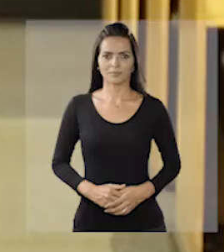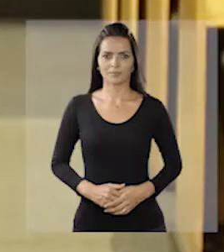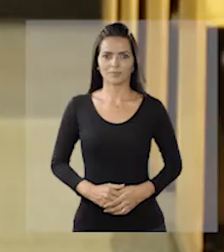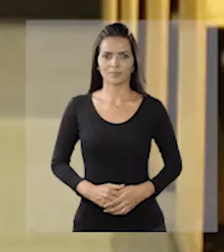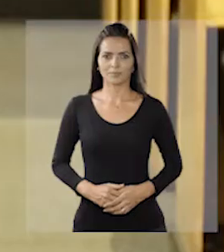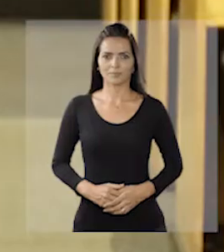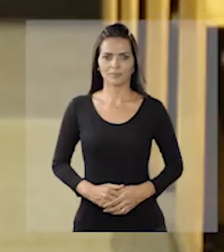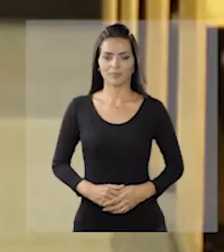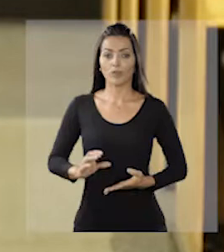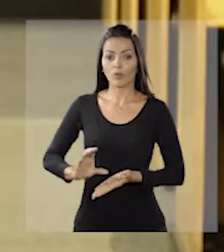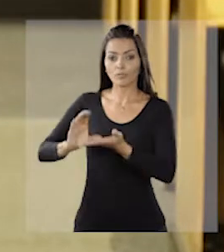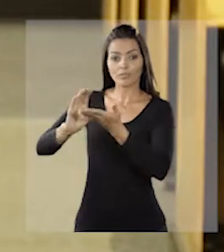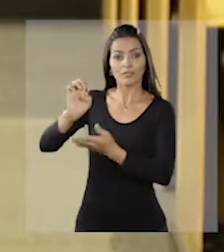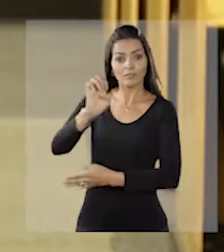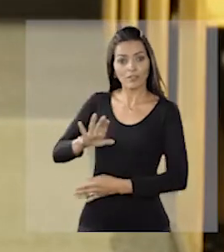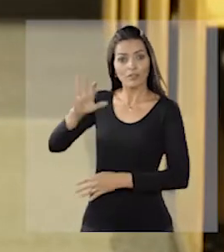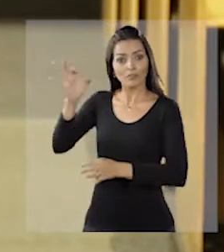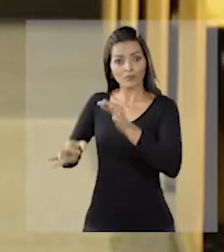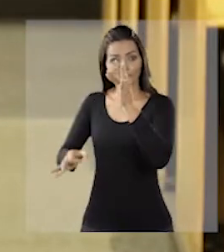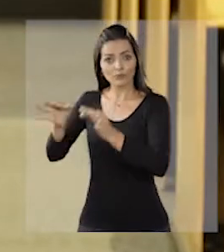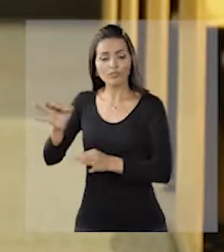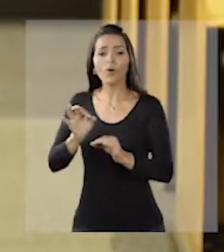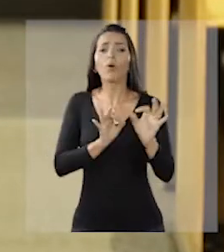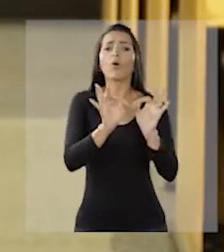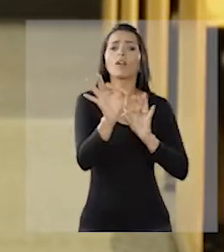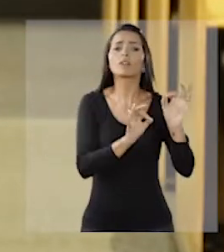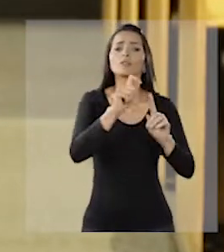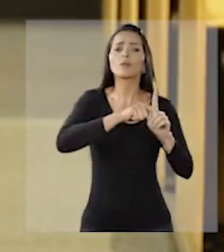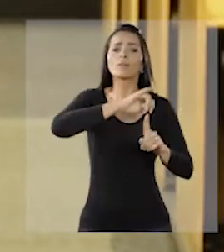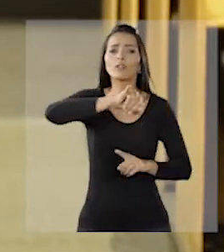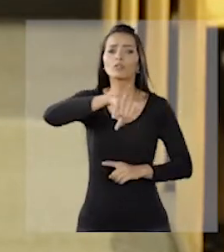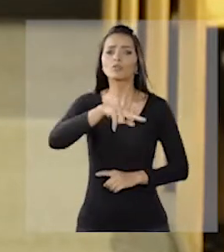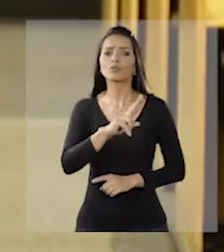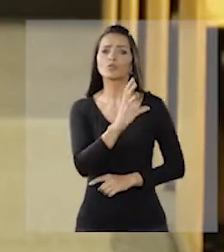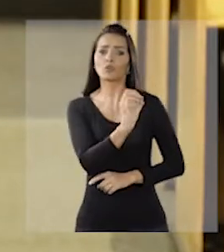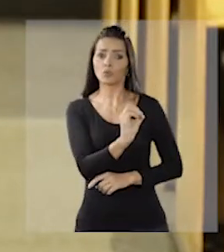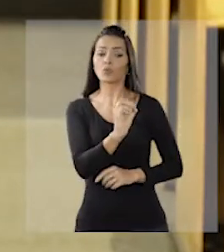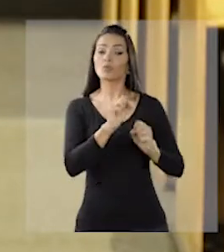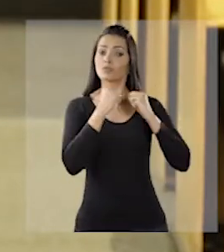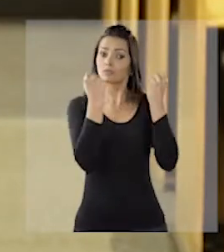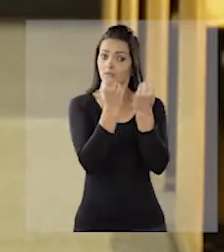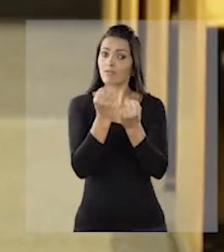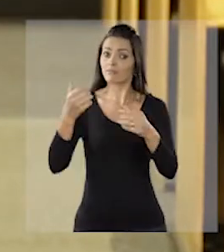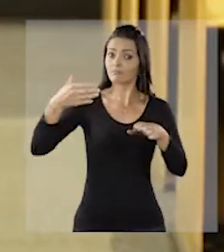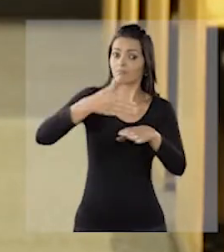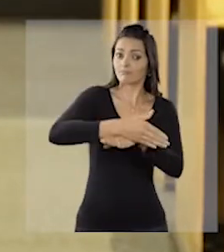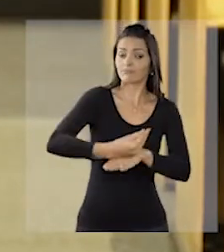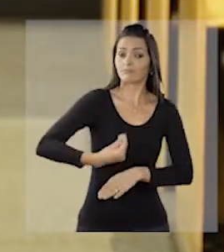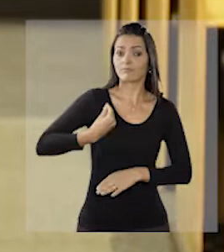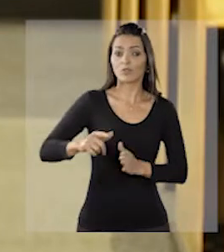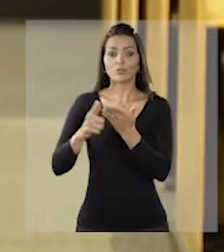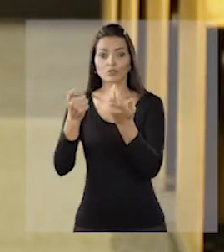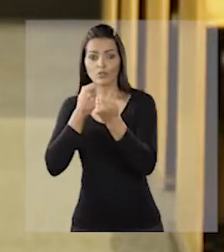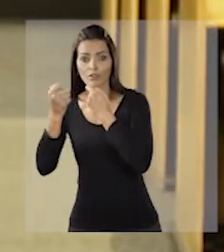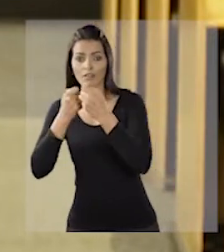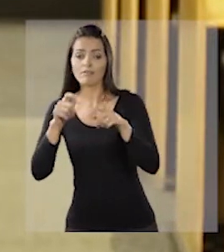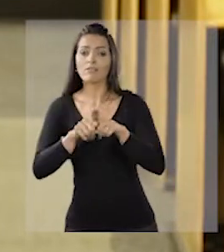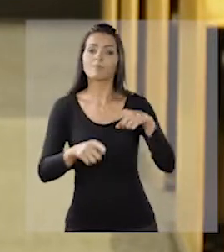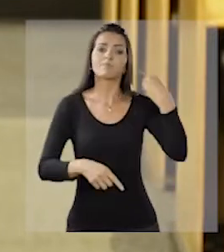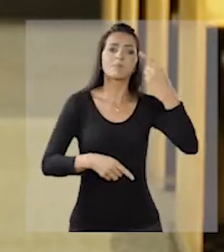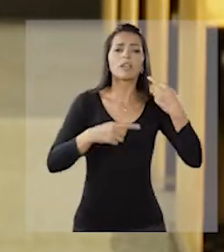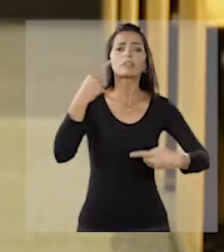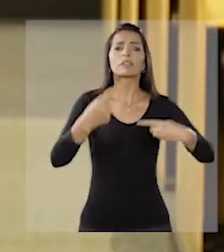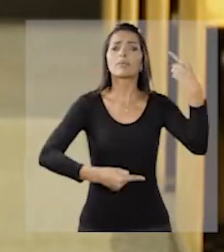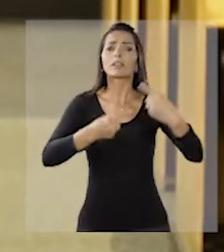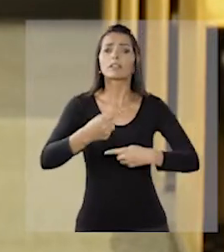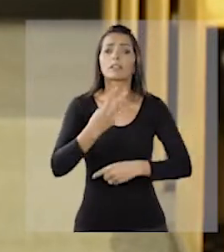do direito. O Conselho Nacional de Justiça realizou em junho um seminário com participação de jornalistas e advogados para debater